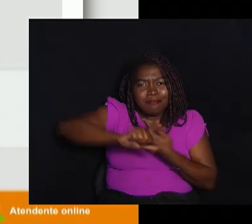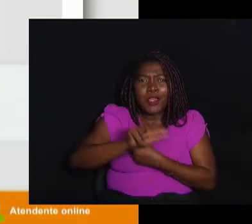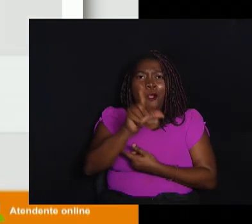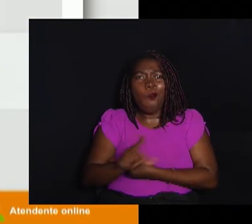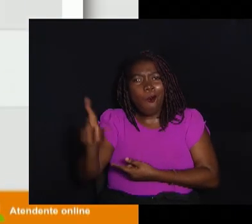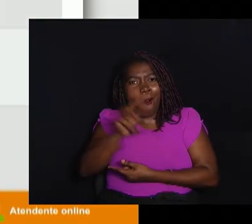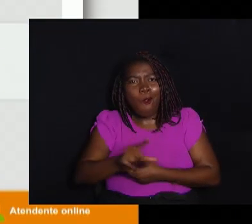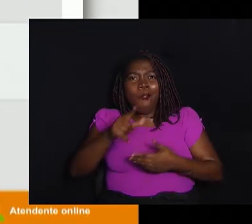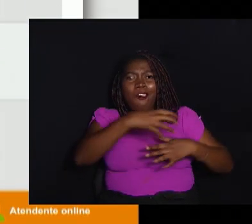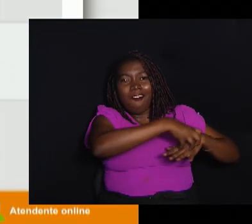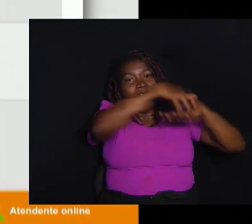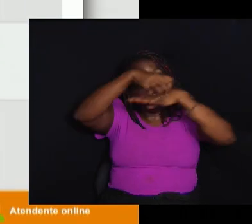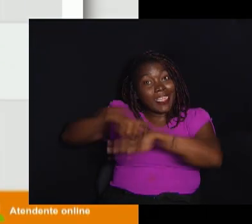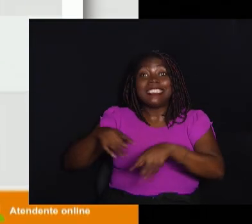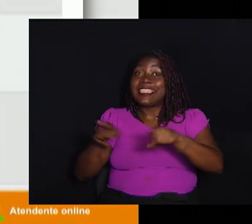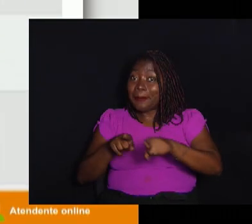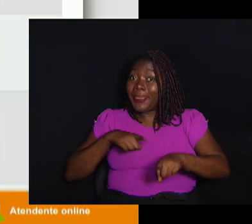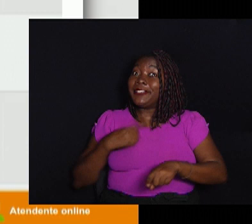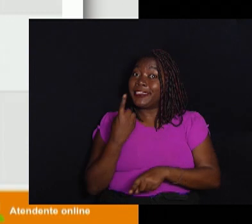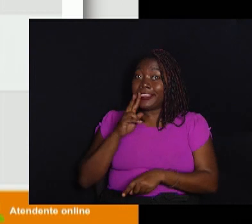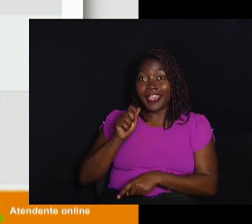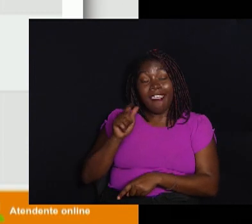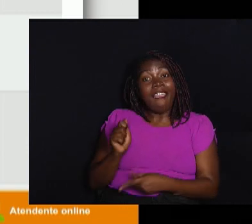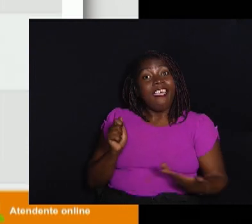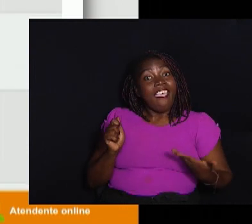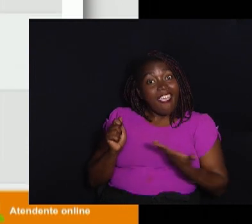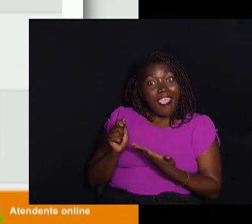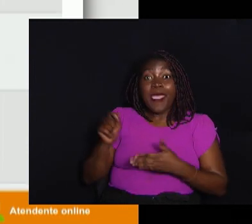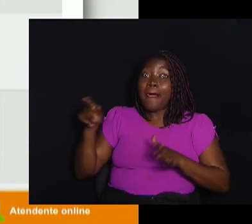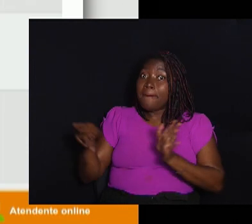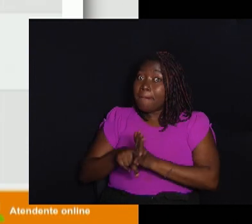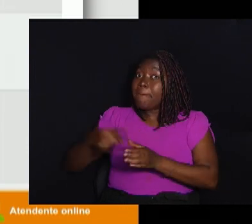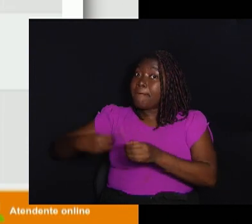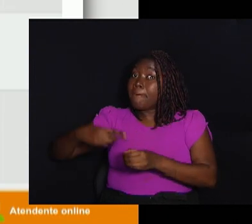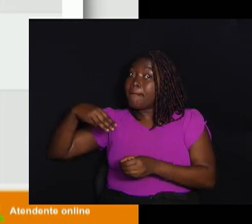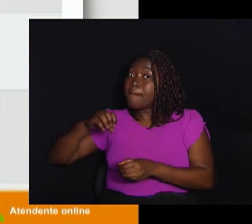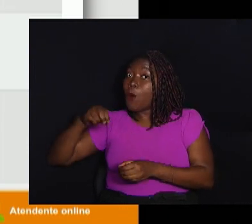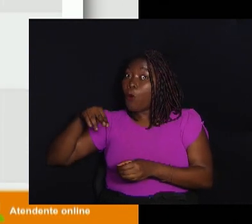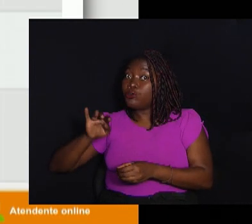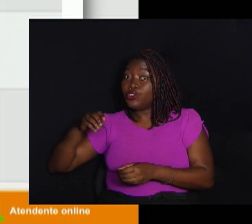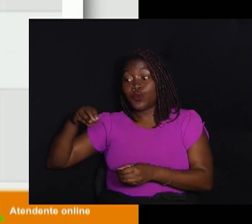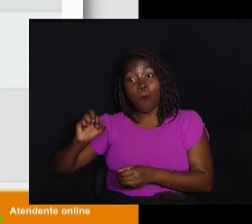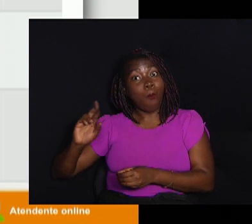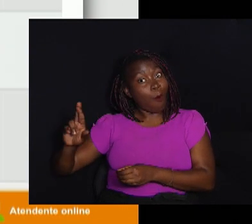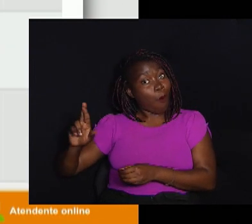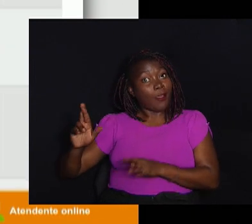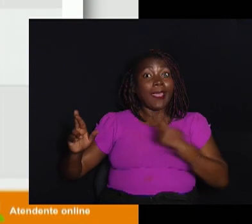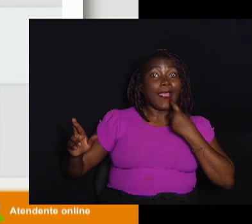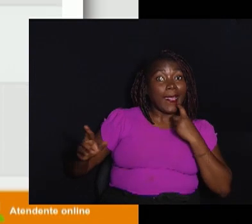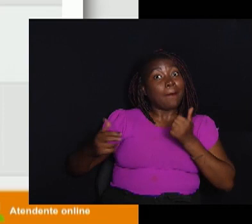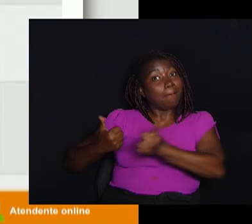de transporte, também tem uma vaga. Essa é para a cidade de Montemor, então é Campinas e região, lá no